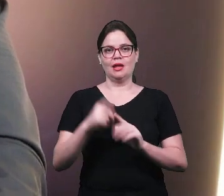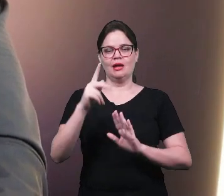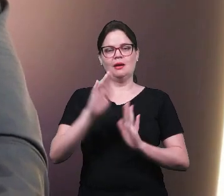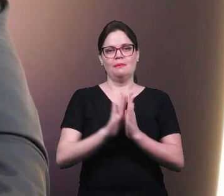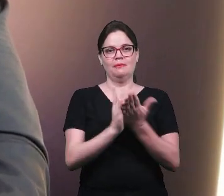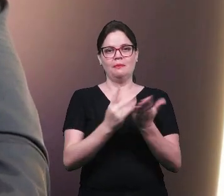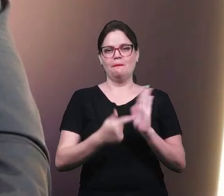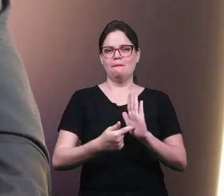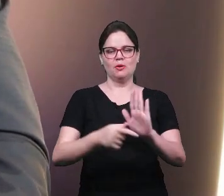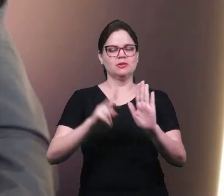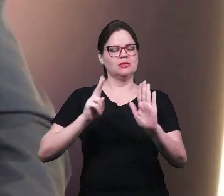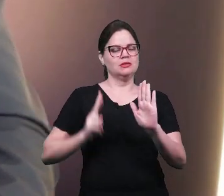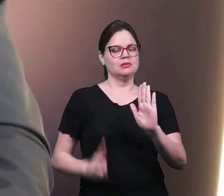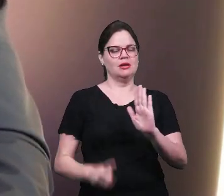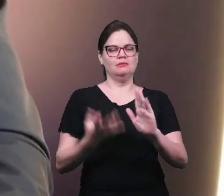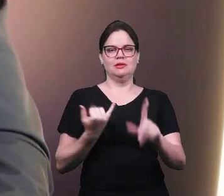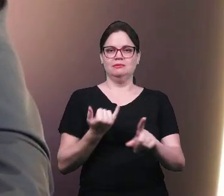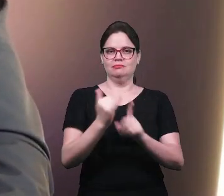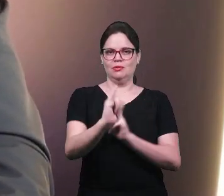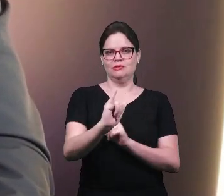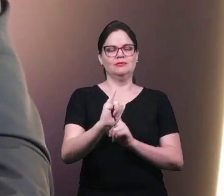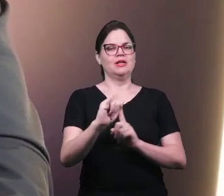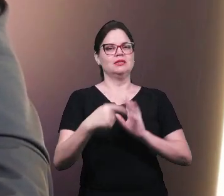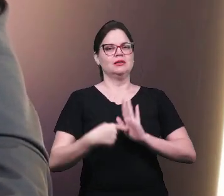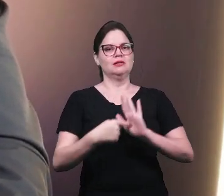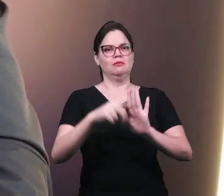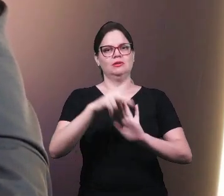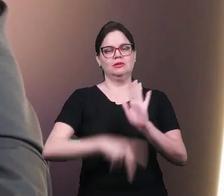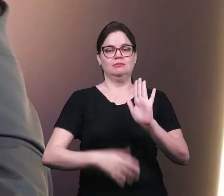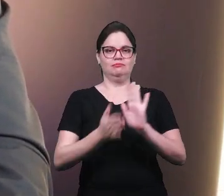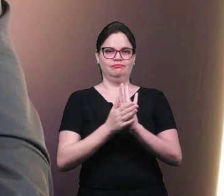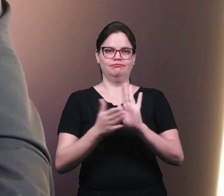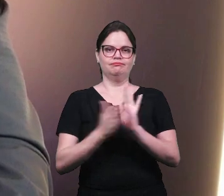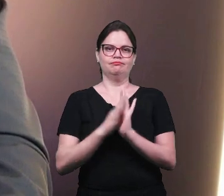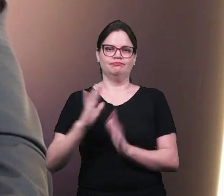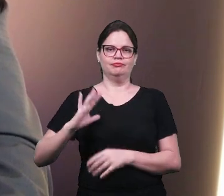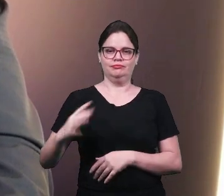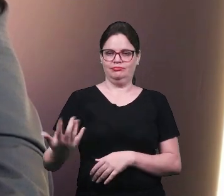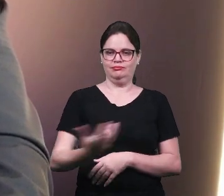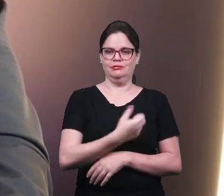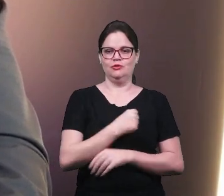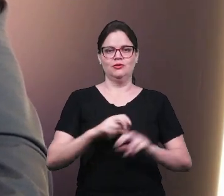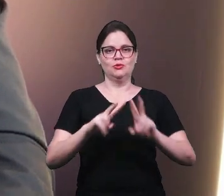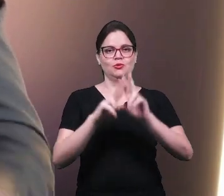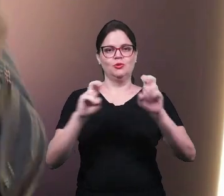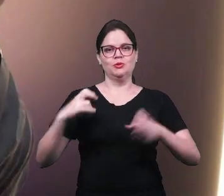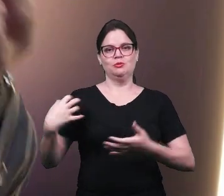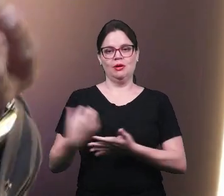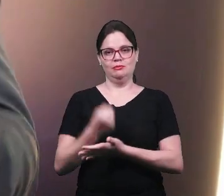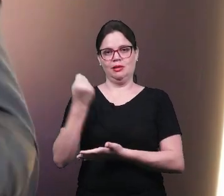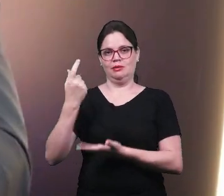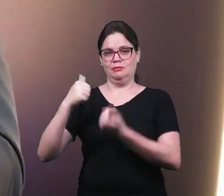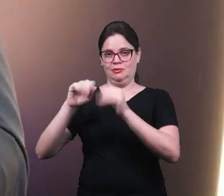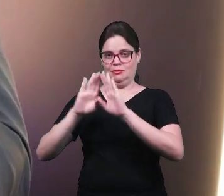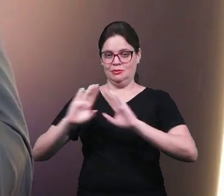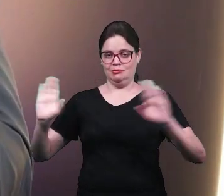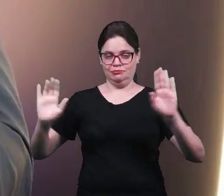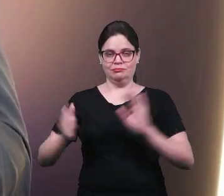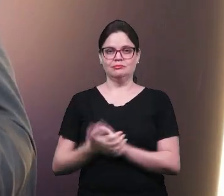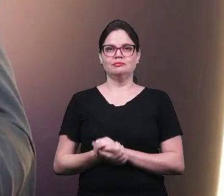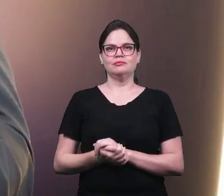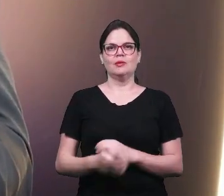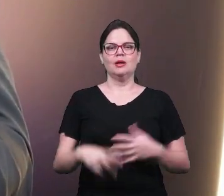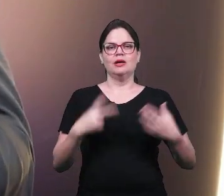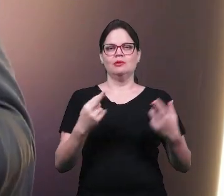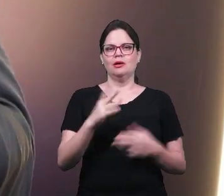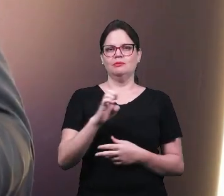né, maravilhoso e glorioso, que é a salvação e é o arrebatamento da igreja, né? Sim. Começa, né, nós falamos no episódio